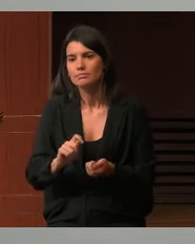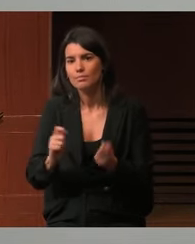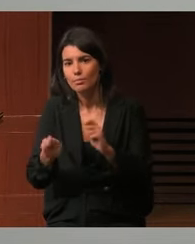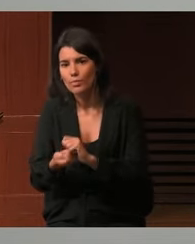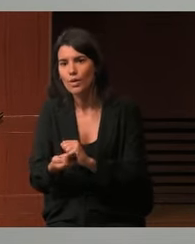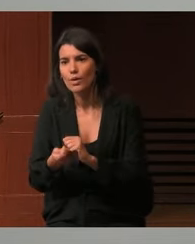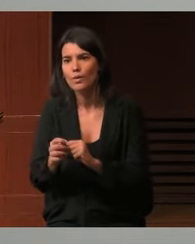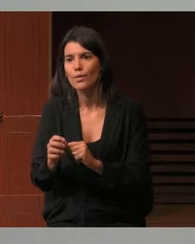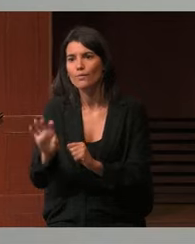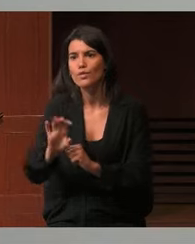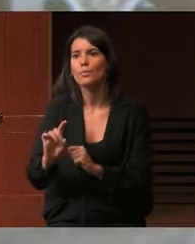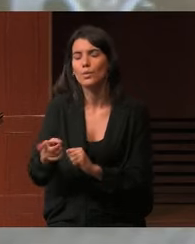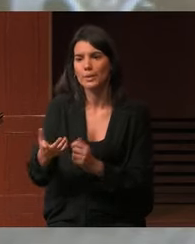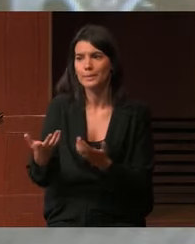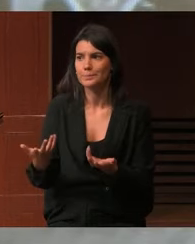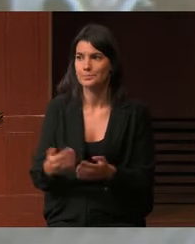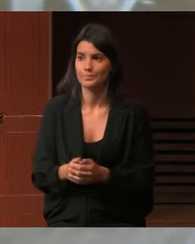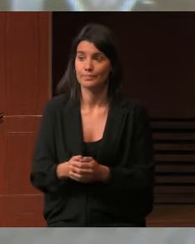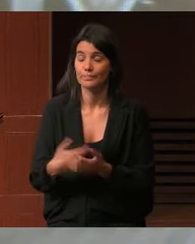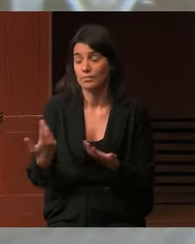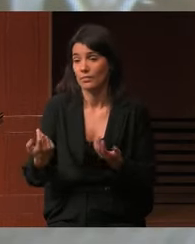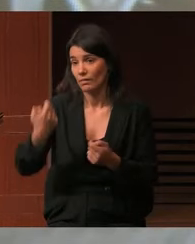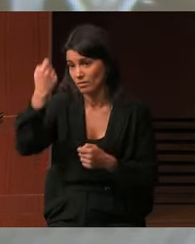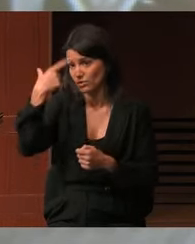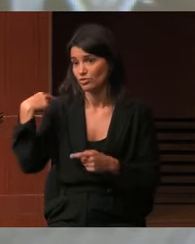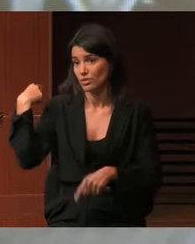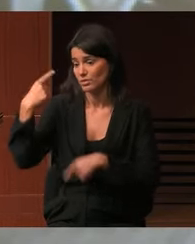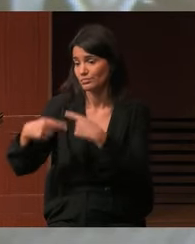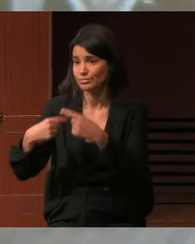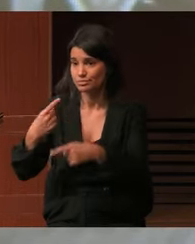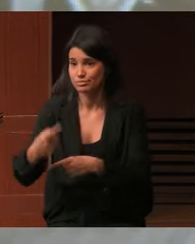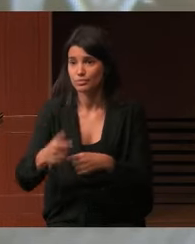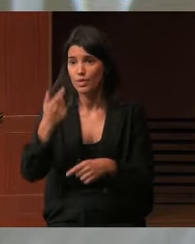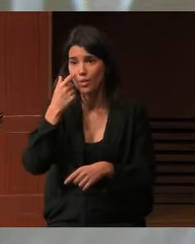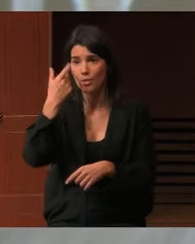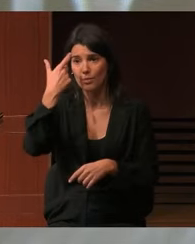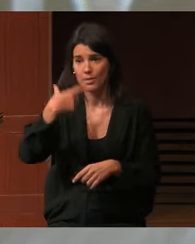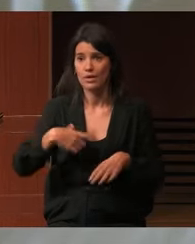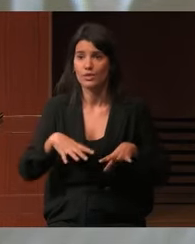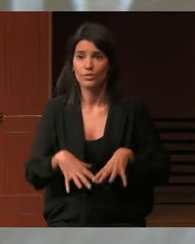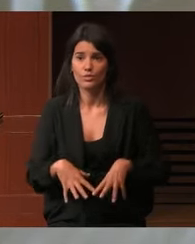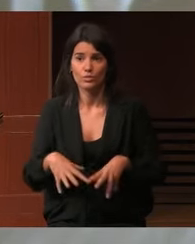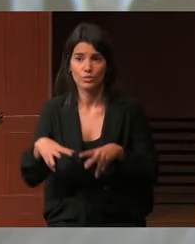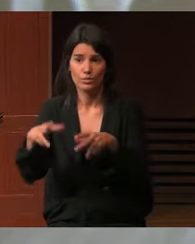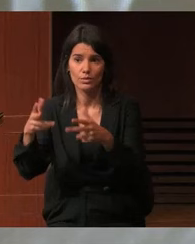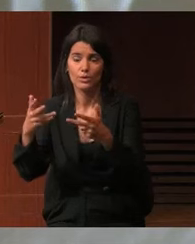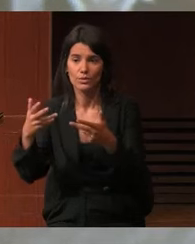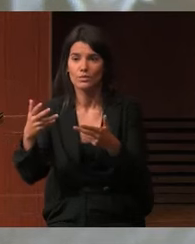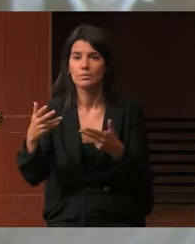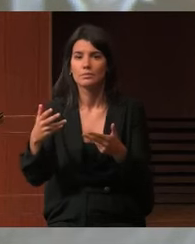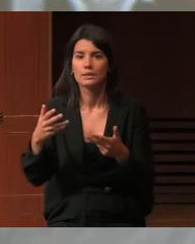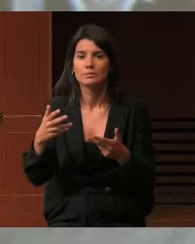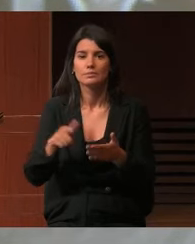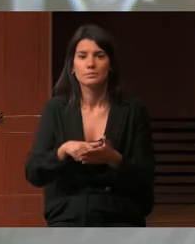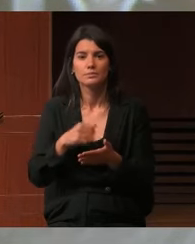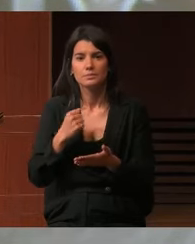que, ao longo da história, o ser humano evoluiu sempre na